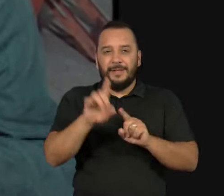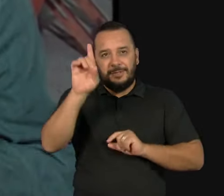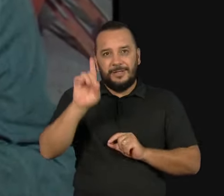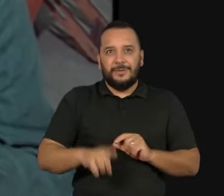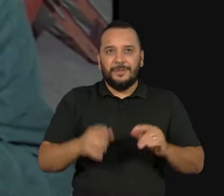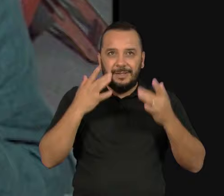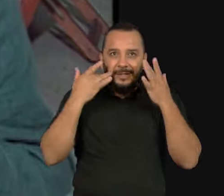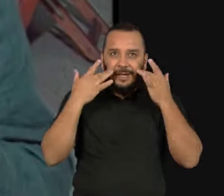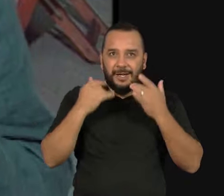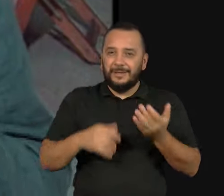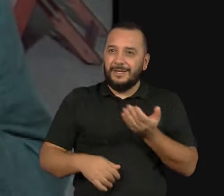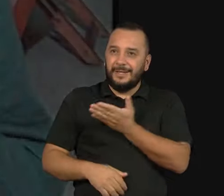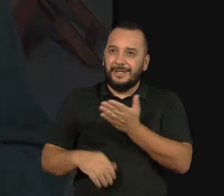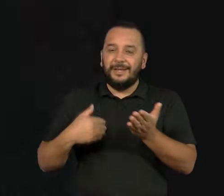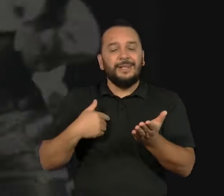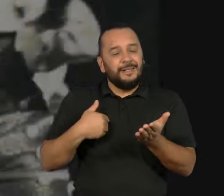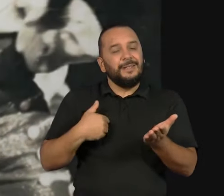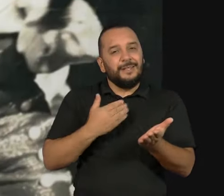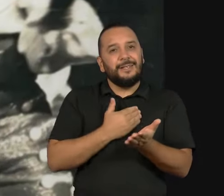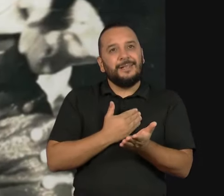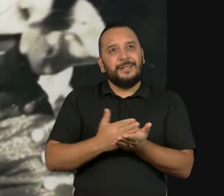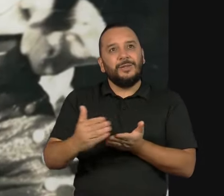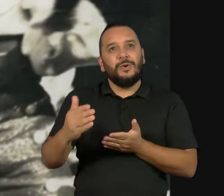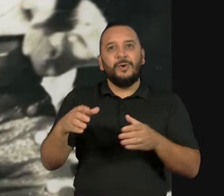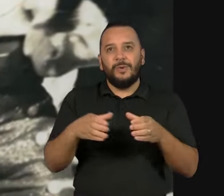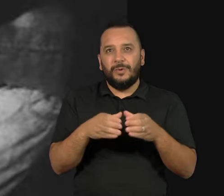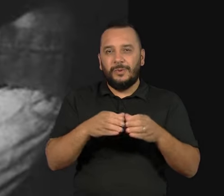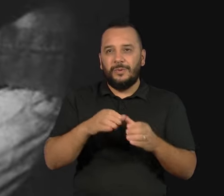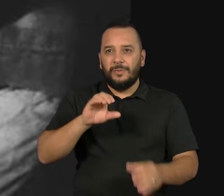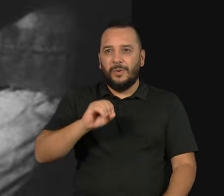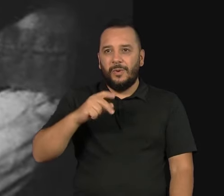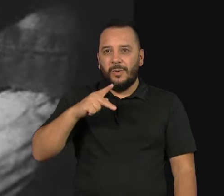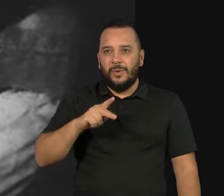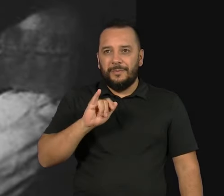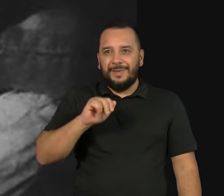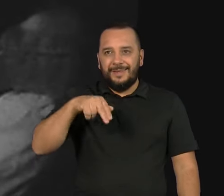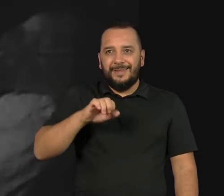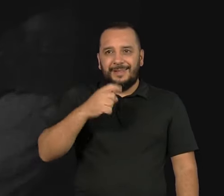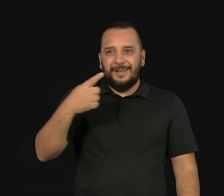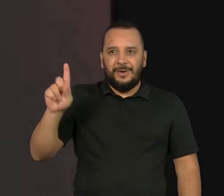Ele foi um dos fundadores do histórico grupo Opinião de teatro.